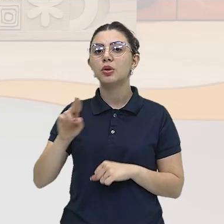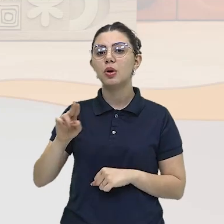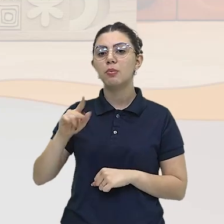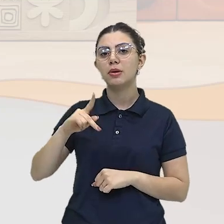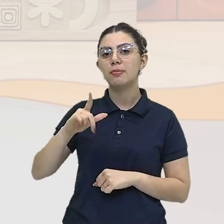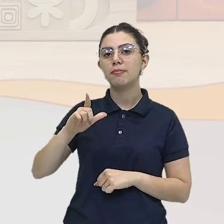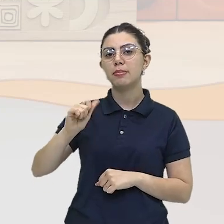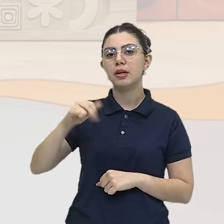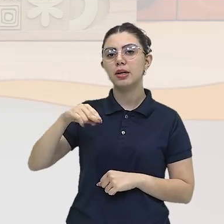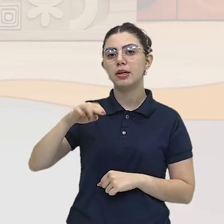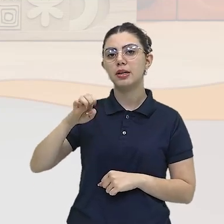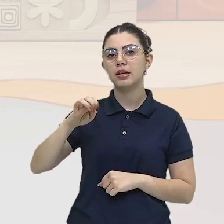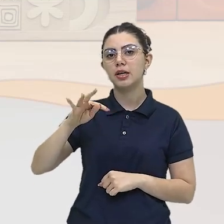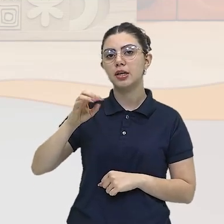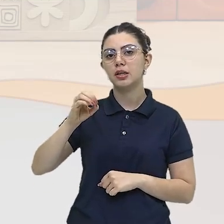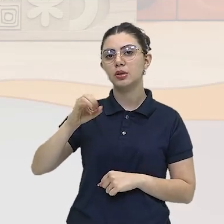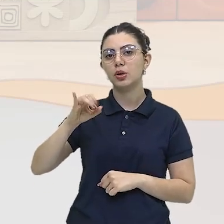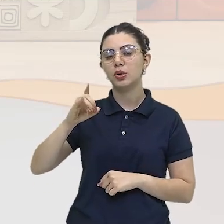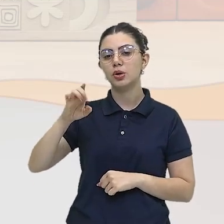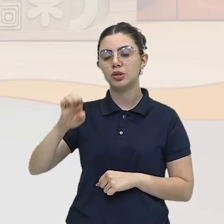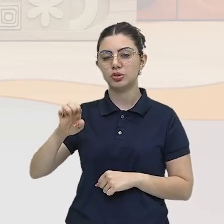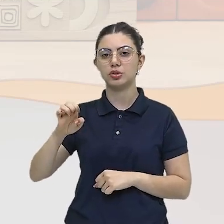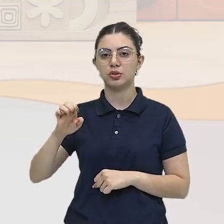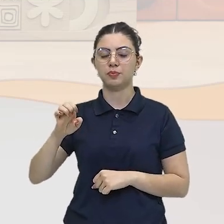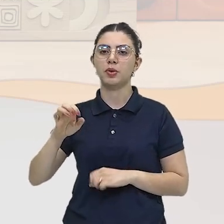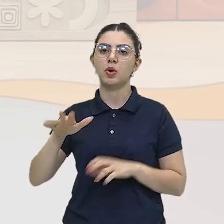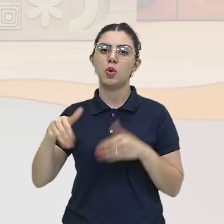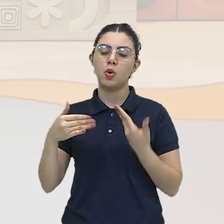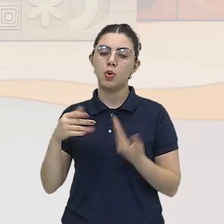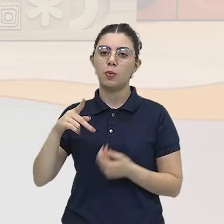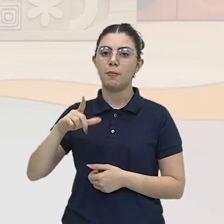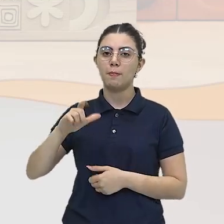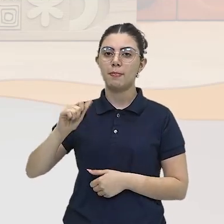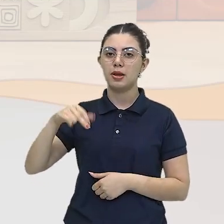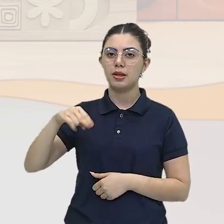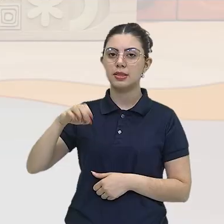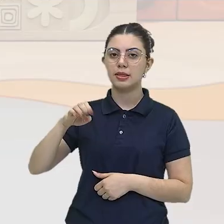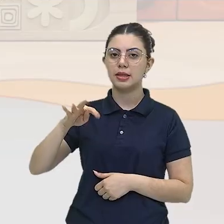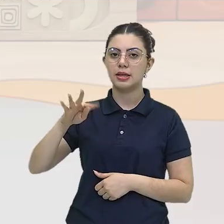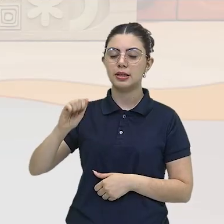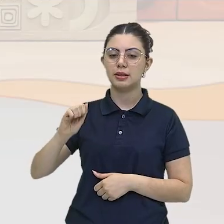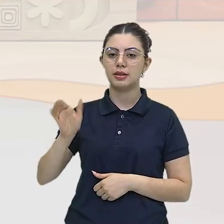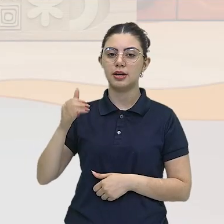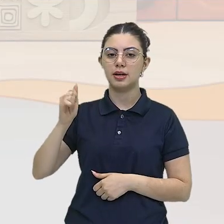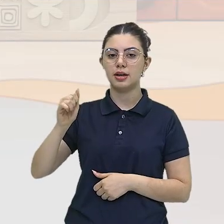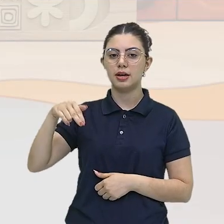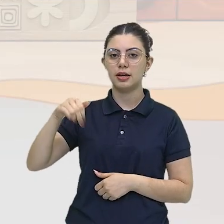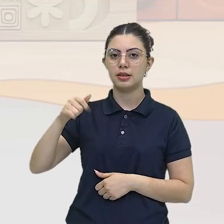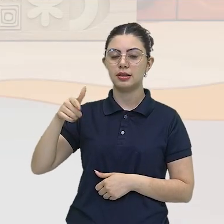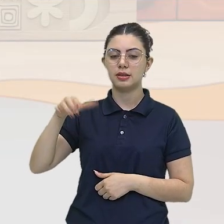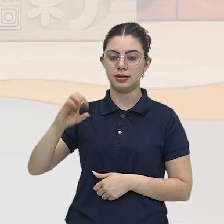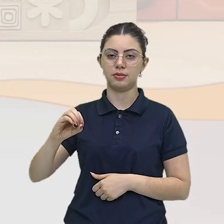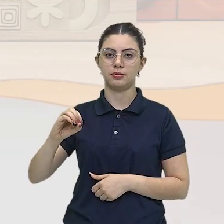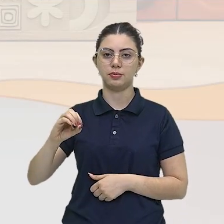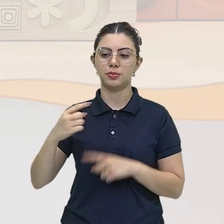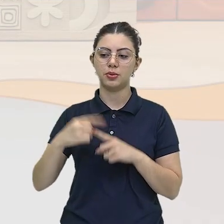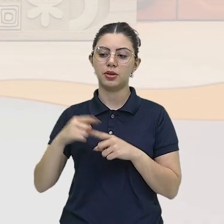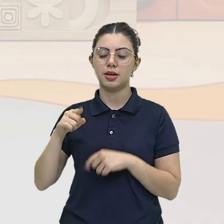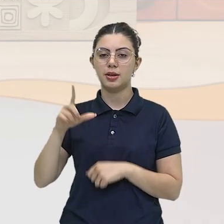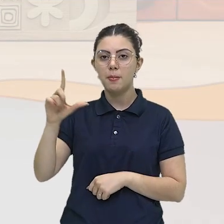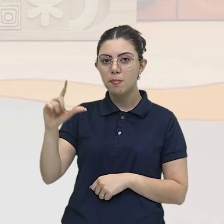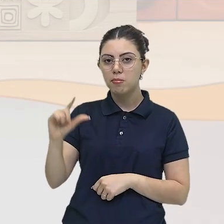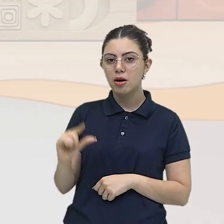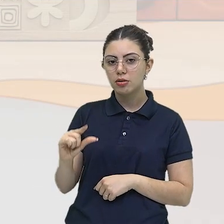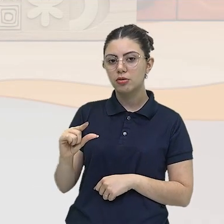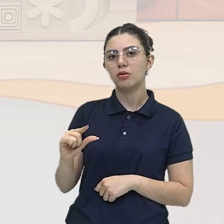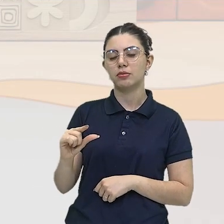planetóide, porque ele não tem uma órbita livre, ele compartilha a sua região com outros corpos celestes.